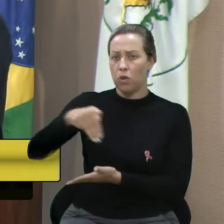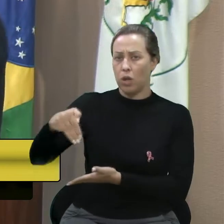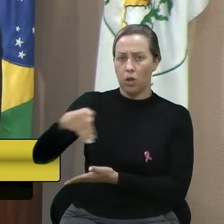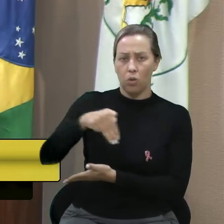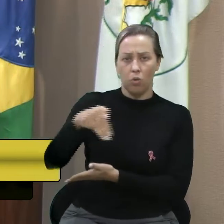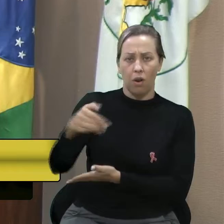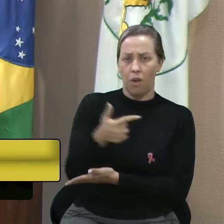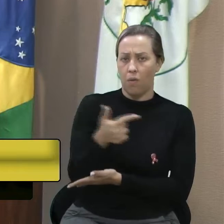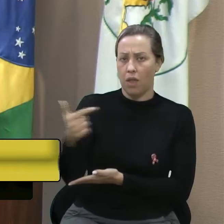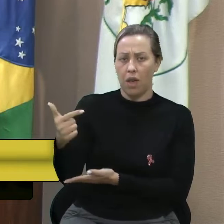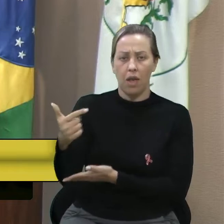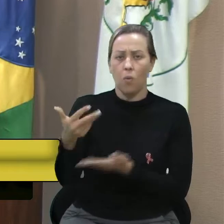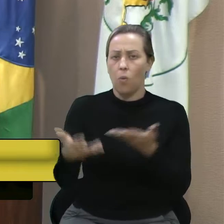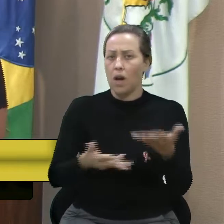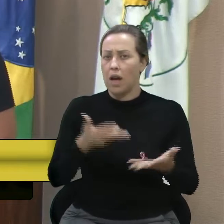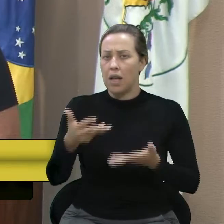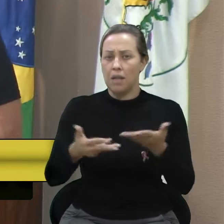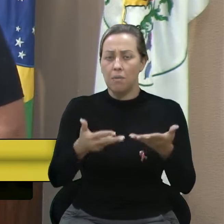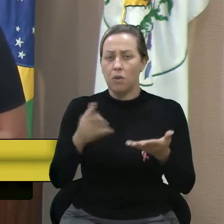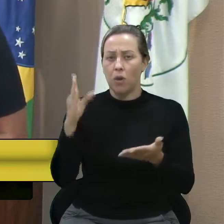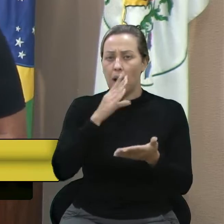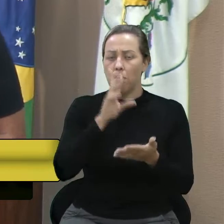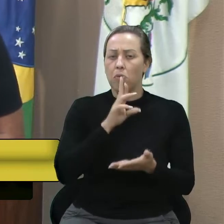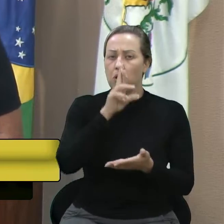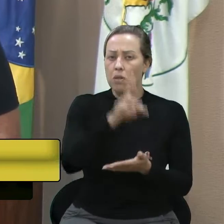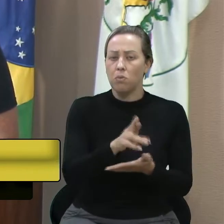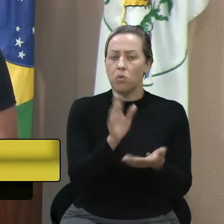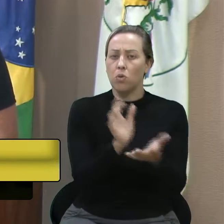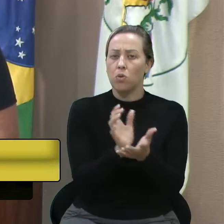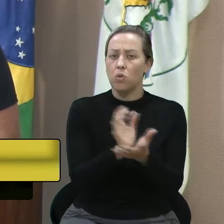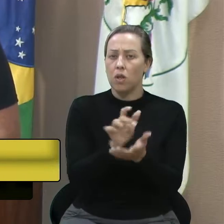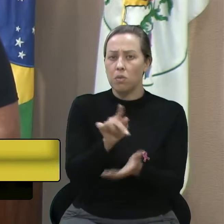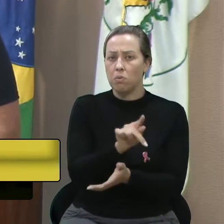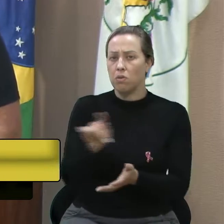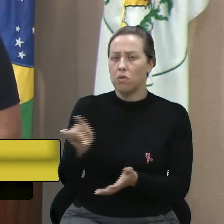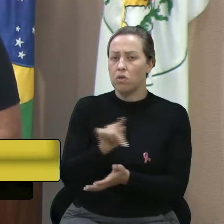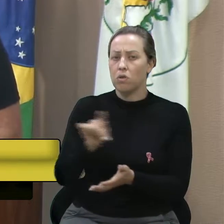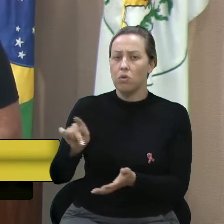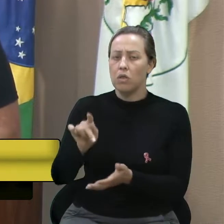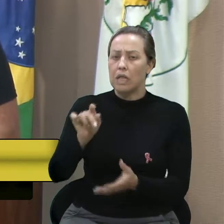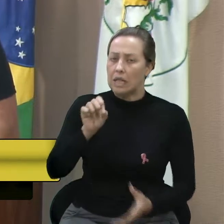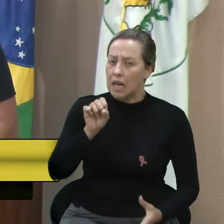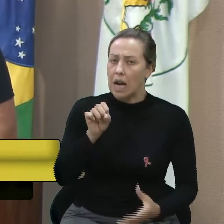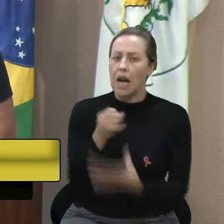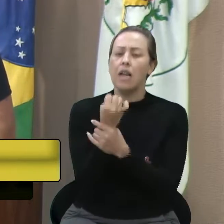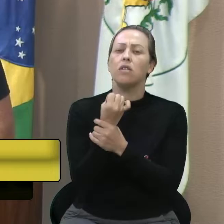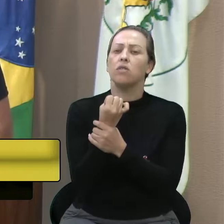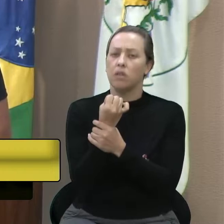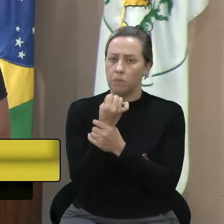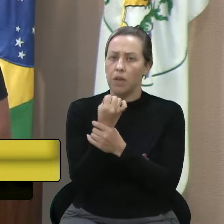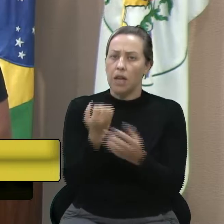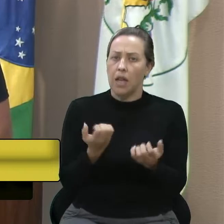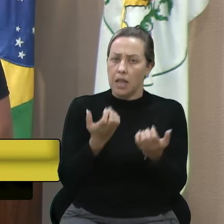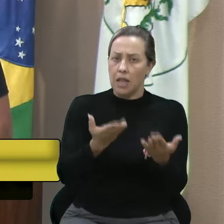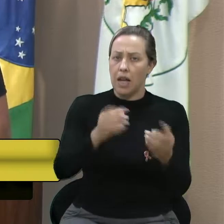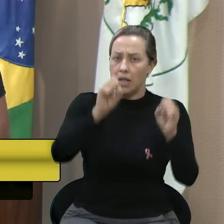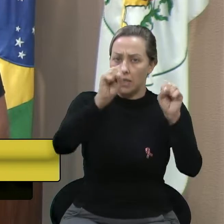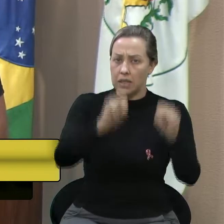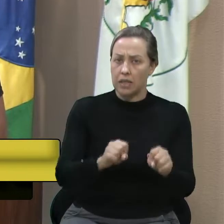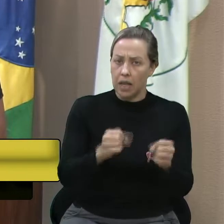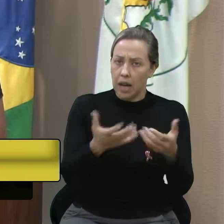não conseguem ter um atendimento efetivo, e os colegas professores garantem e dão conta, né,